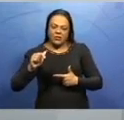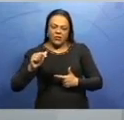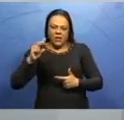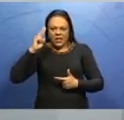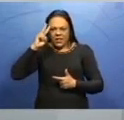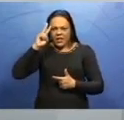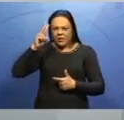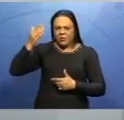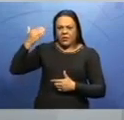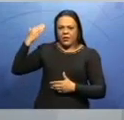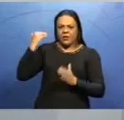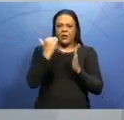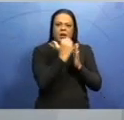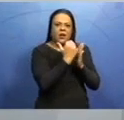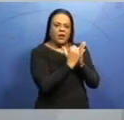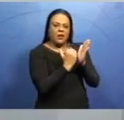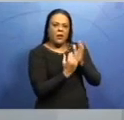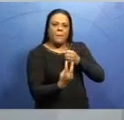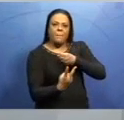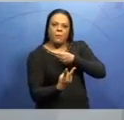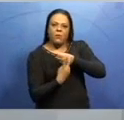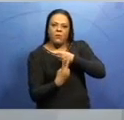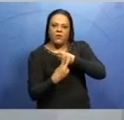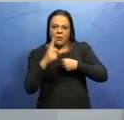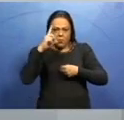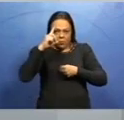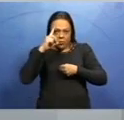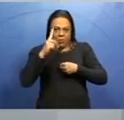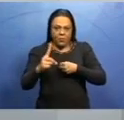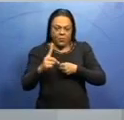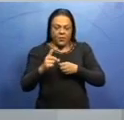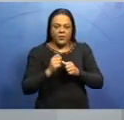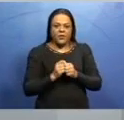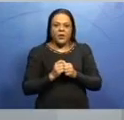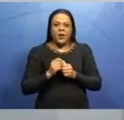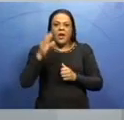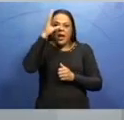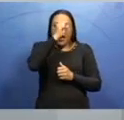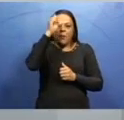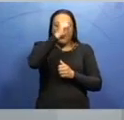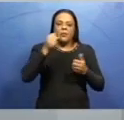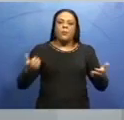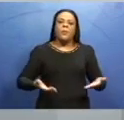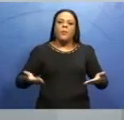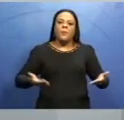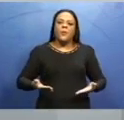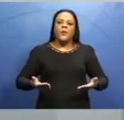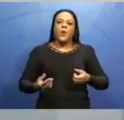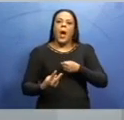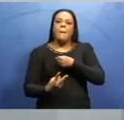modo imperativo? É isso que nós vamos ver agora, um pouco mais sobre os verbos.